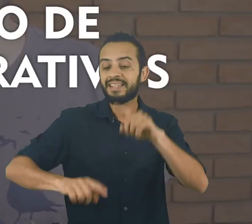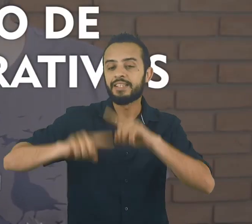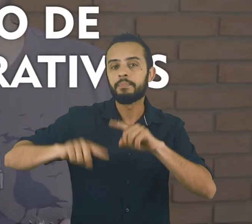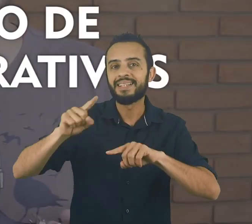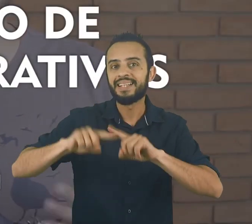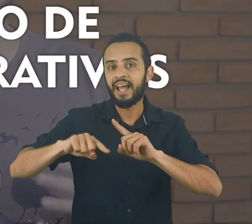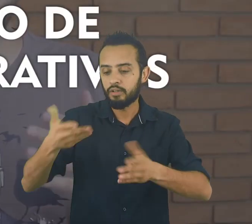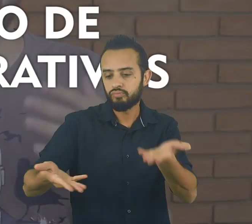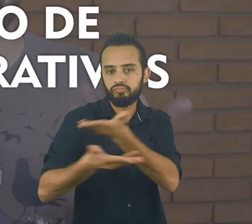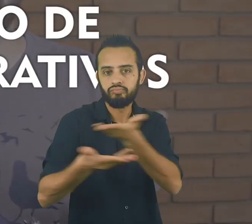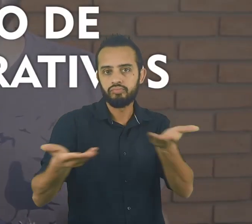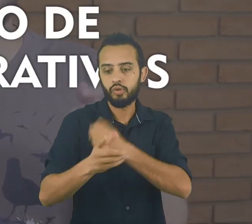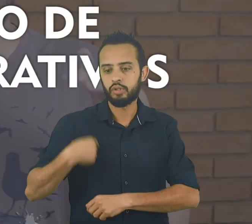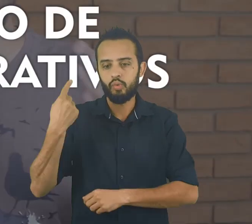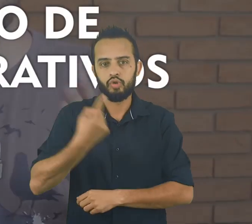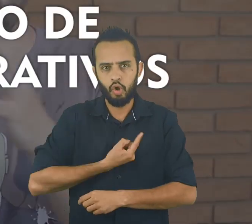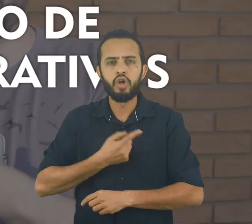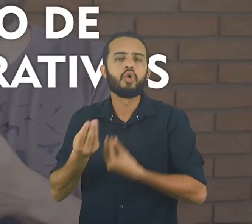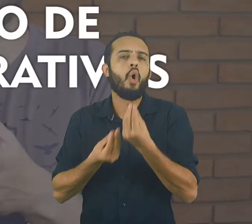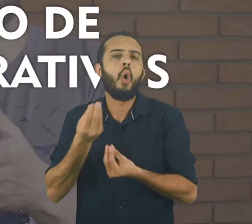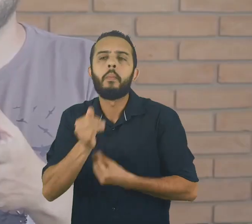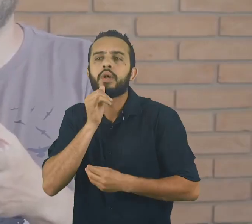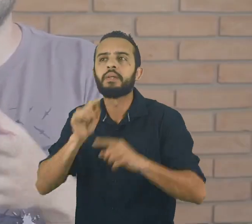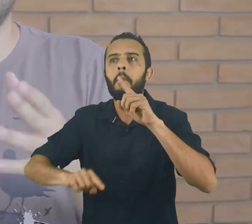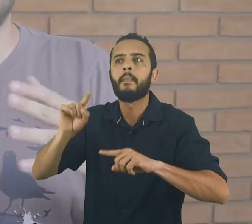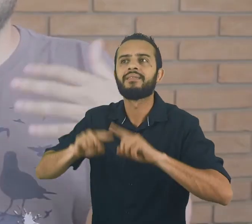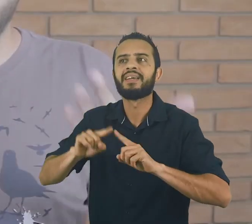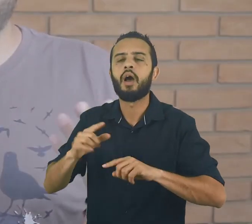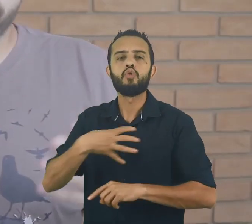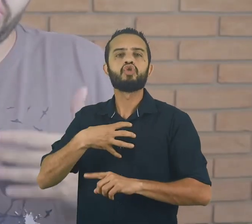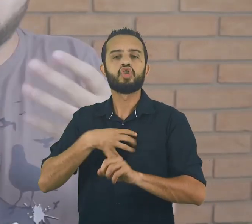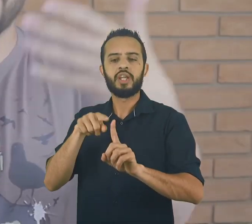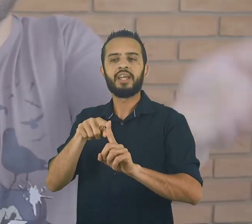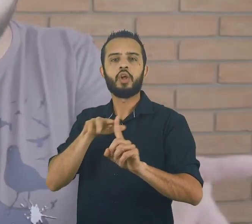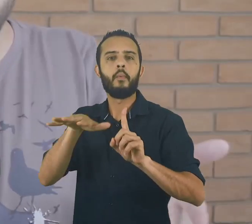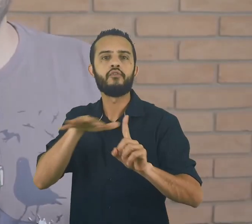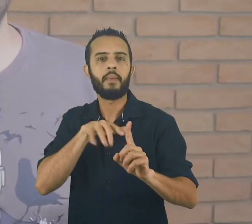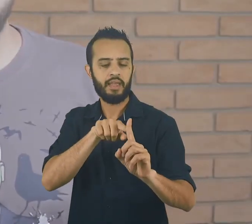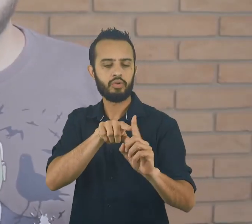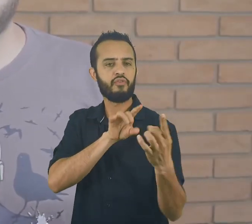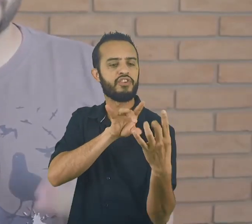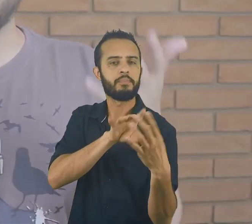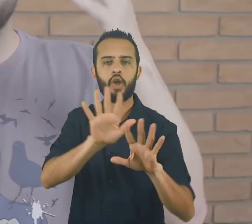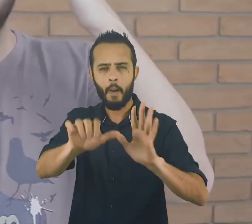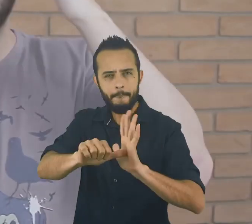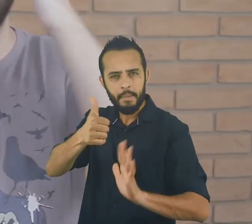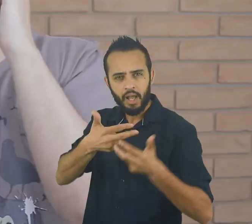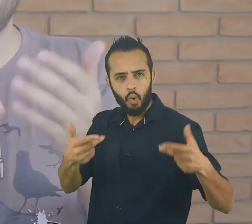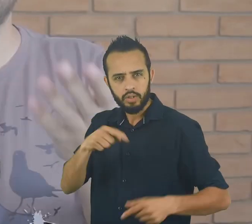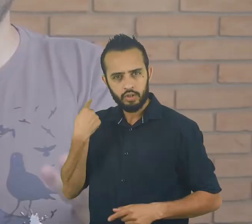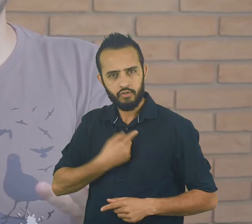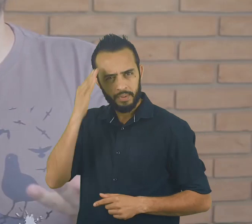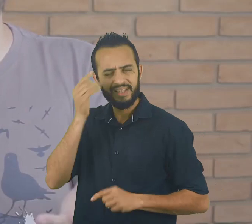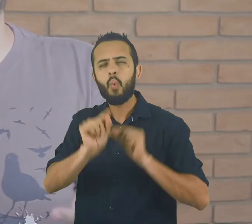artefatos interativos. Então a gente projeta como que um artefato interativo se comporta quando alguém vai lá e interage com ele. Então a primeira coisa que a gente tem que entender